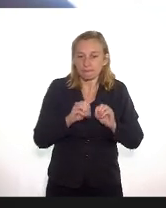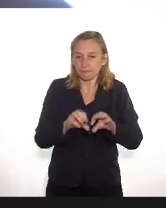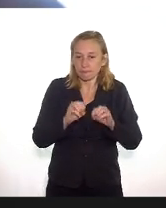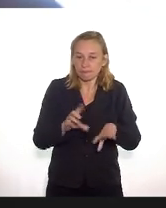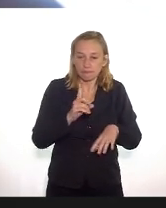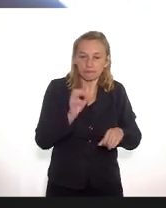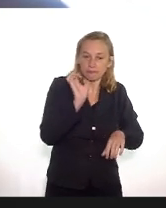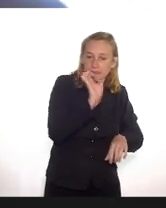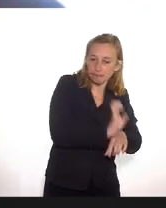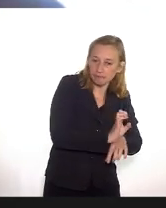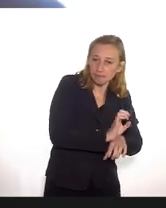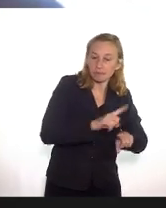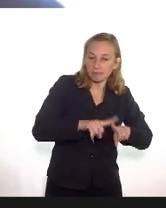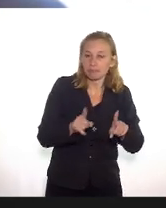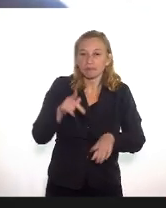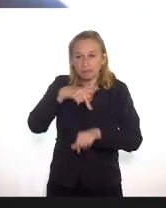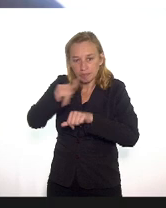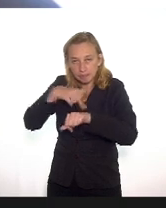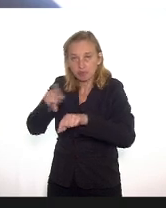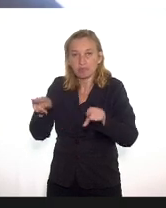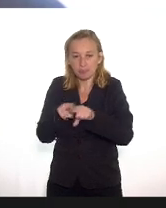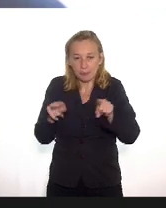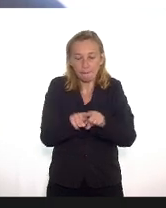do Estado, mas do país também.